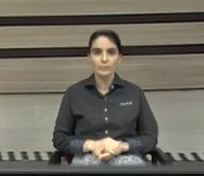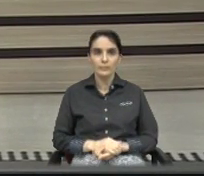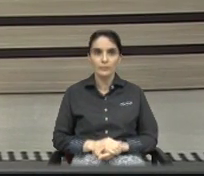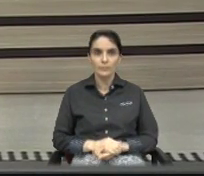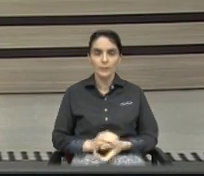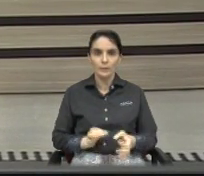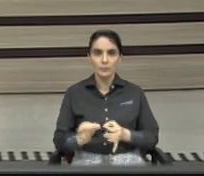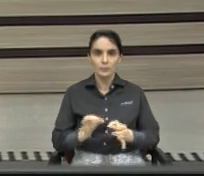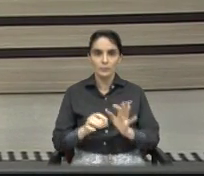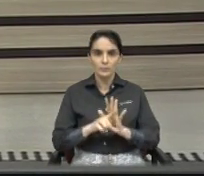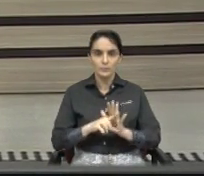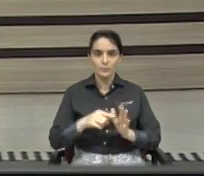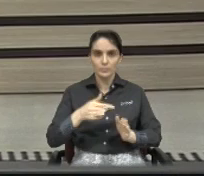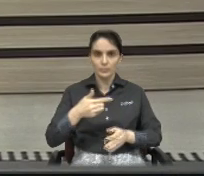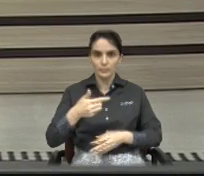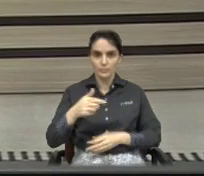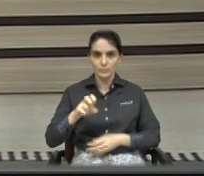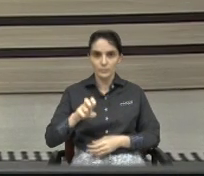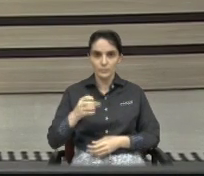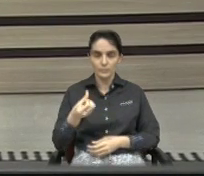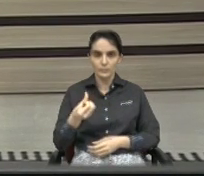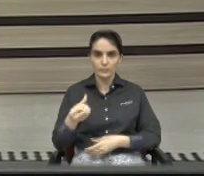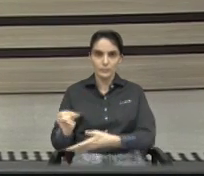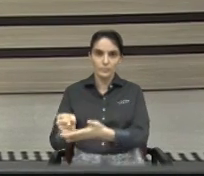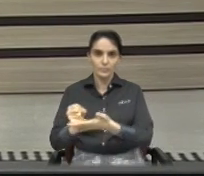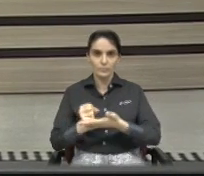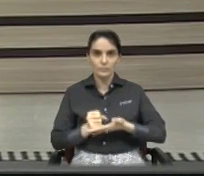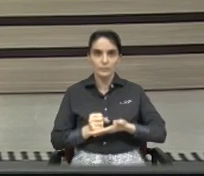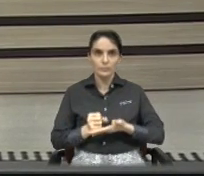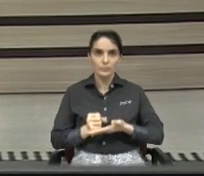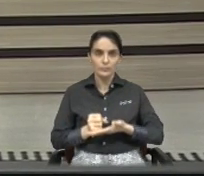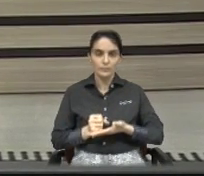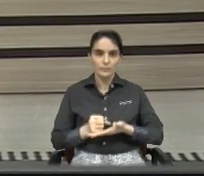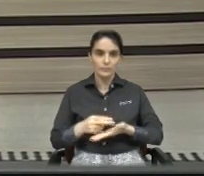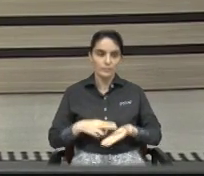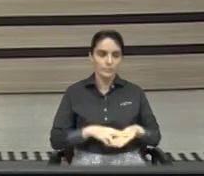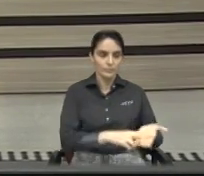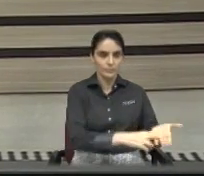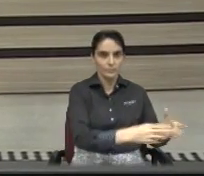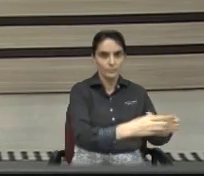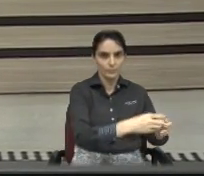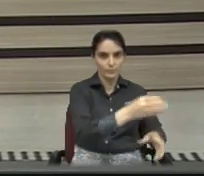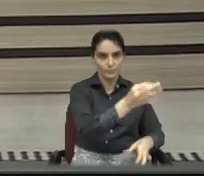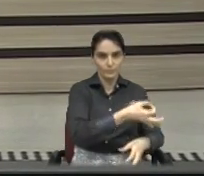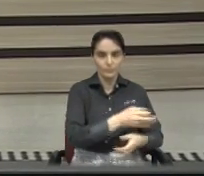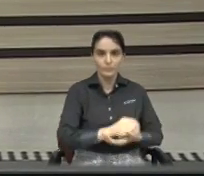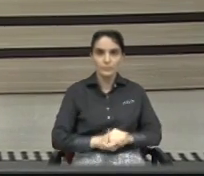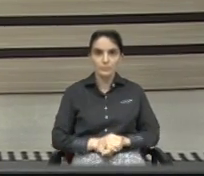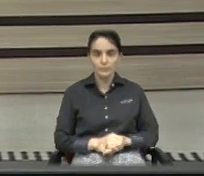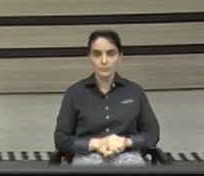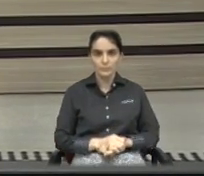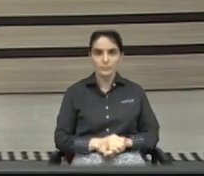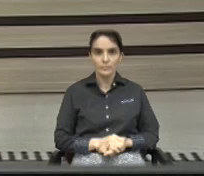O projeto de Lei número 256 é recebido pela mesa diretora e encaminhado às comissões.